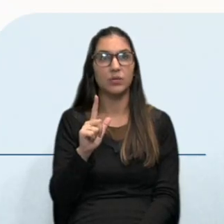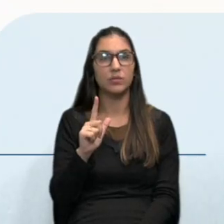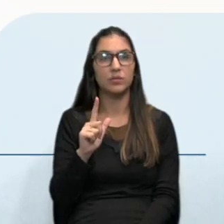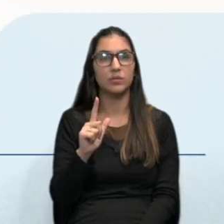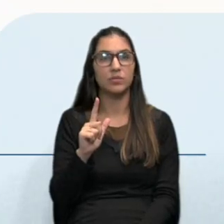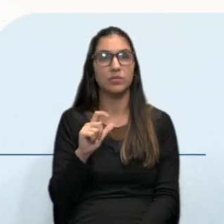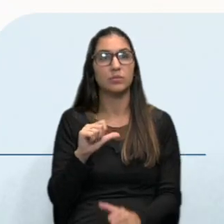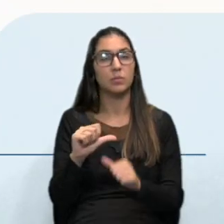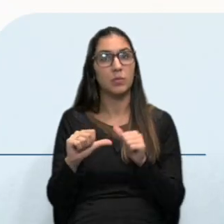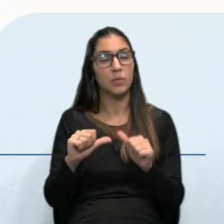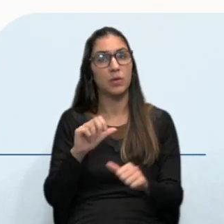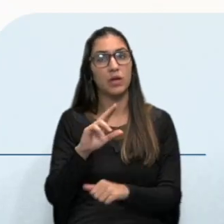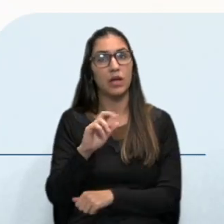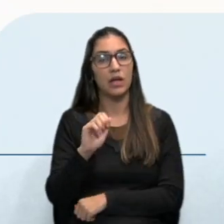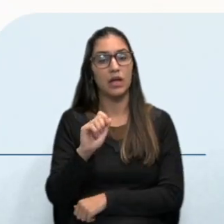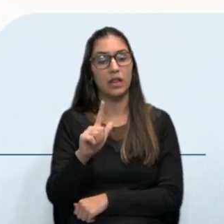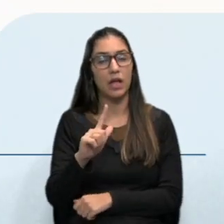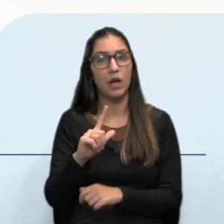Corrigir o canal.